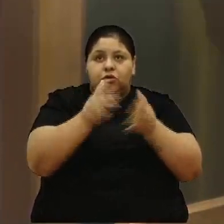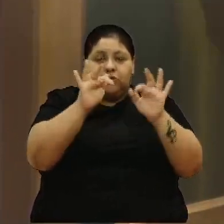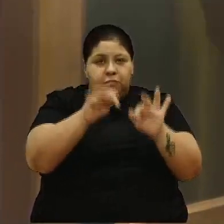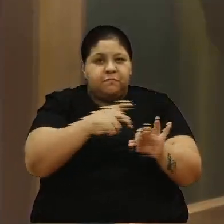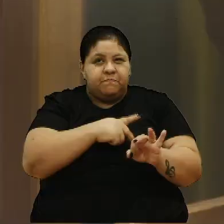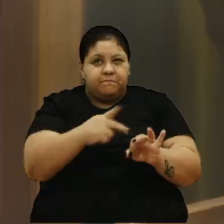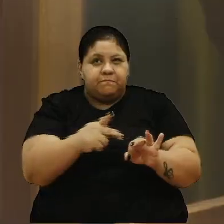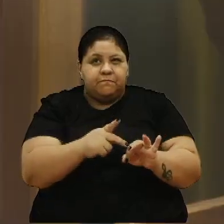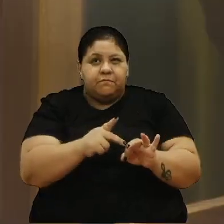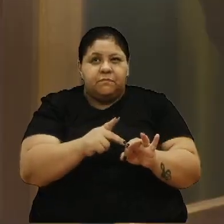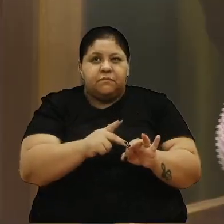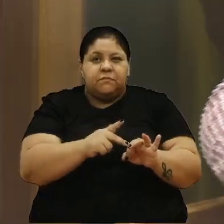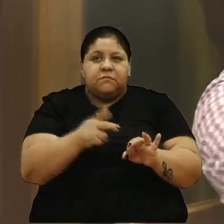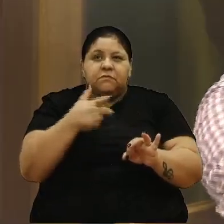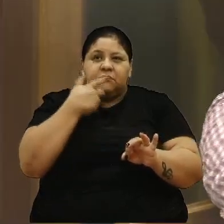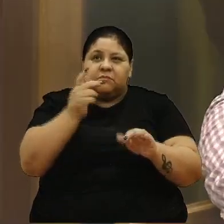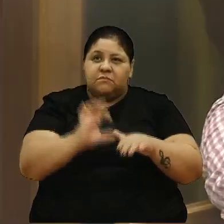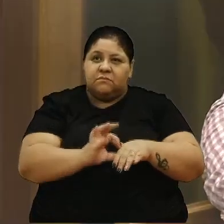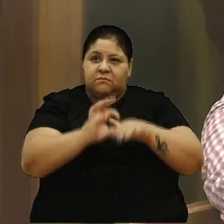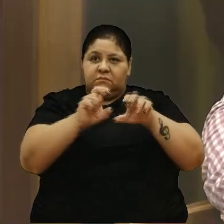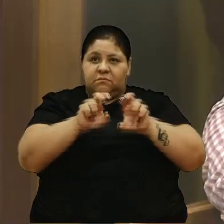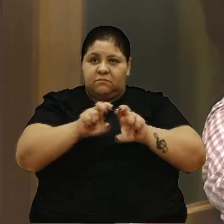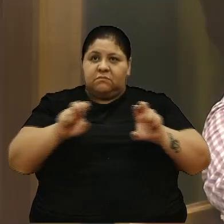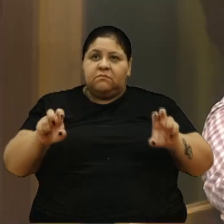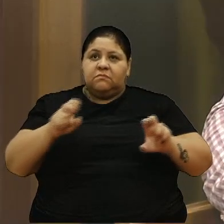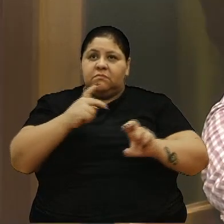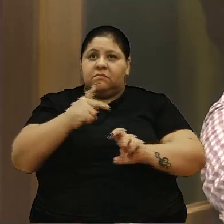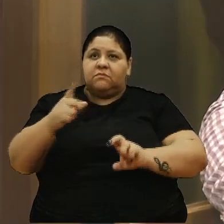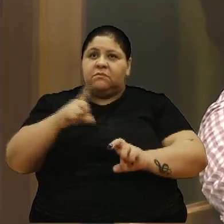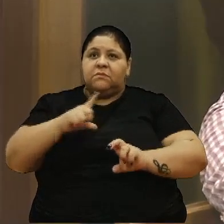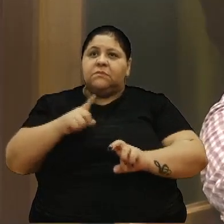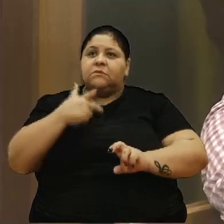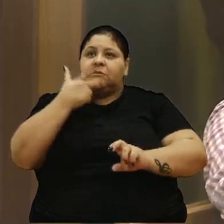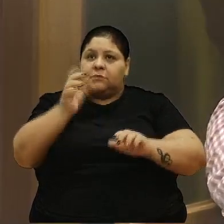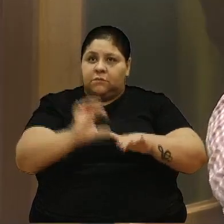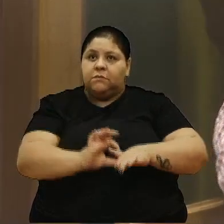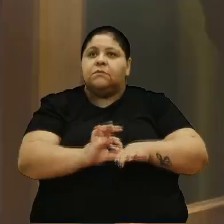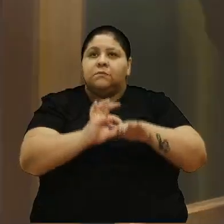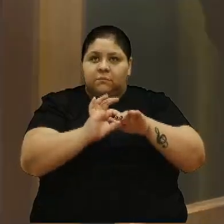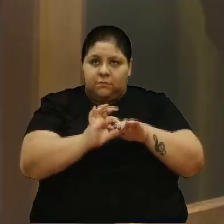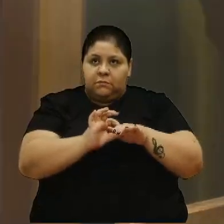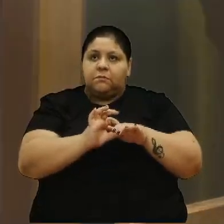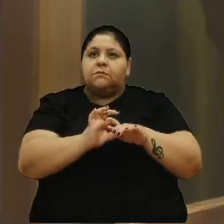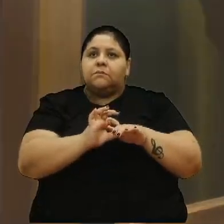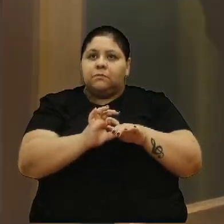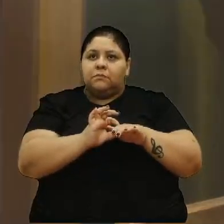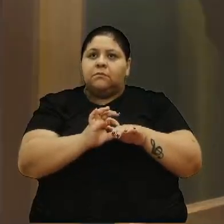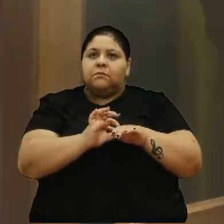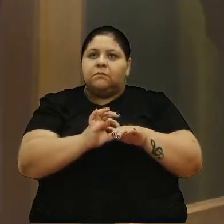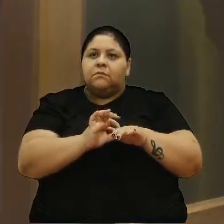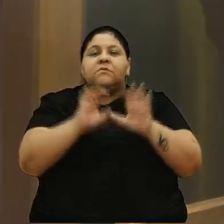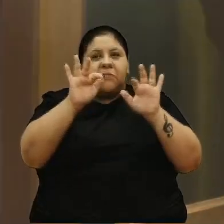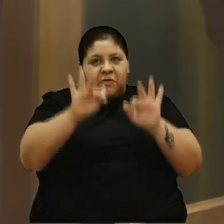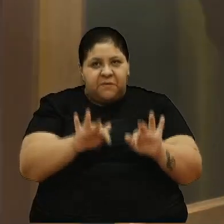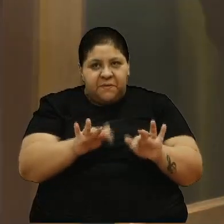presidente. Declaração de líder para a bancada do PP, por gentileza. Não tem declaração de líder. Estamos num pequeno expediente, né? Isso. Verdade. Concluindo,